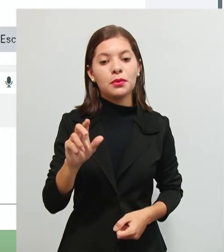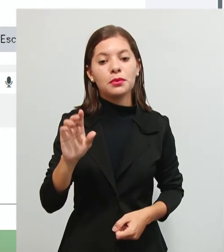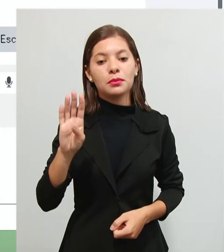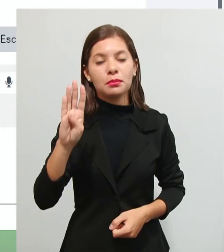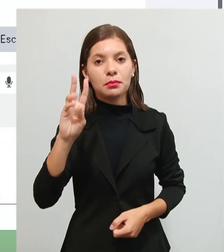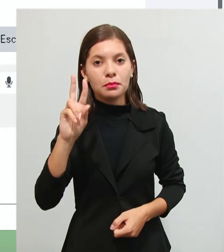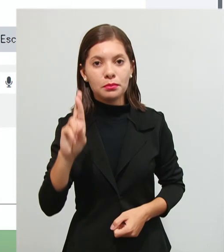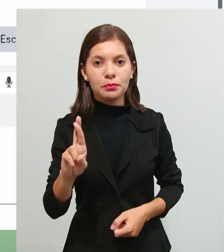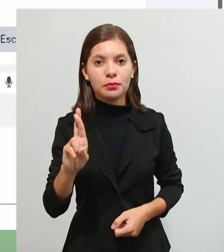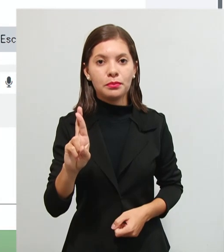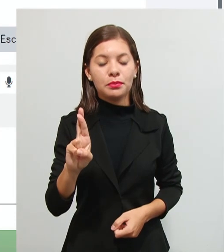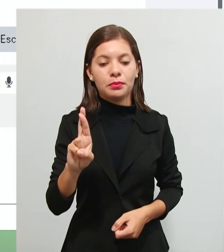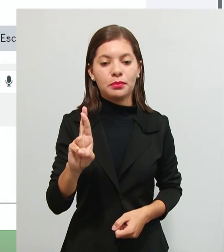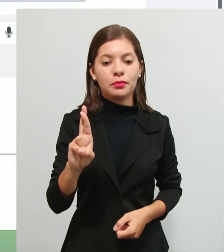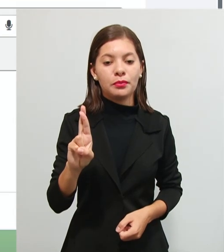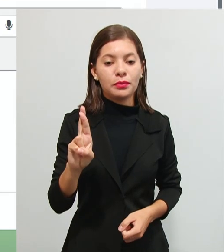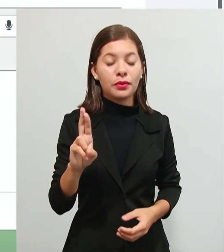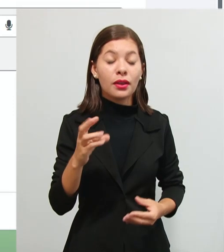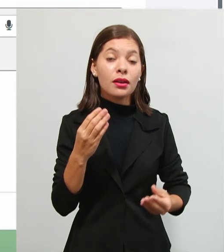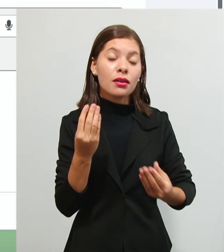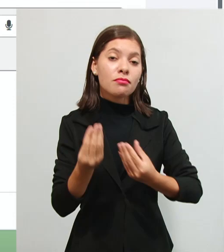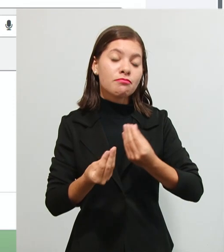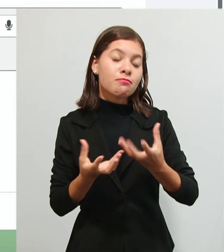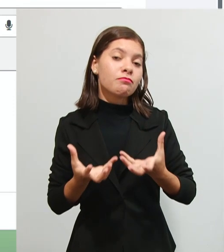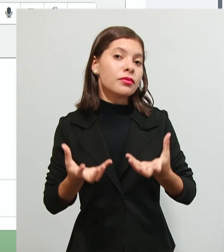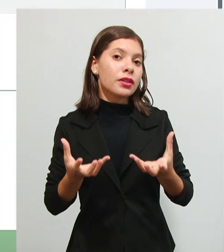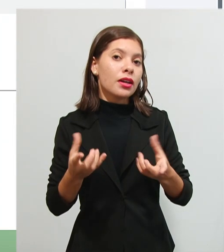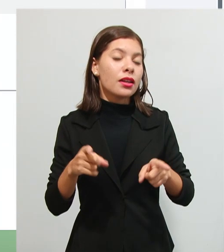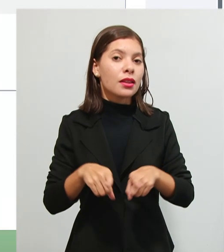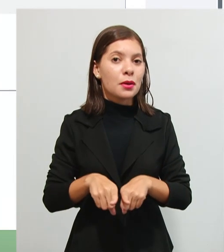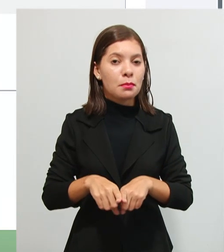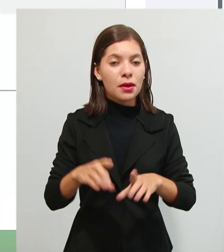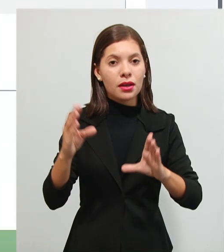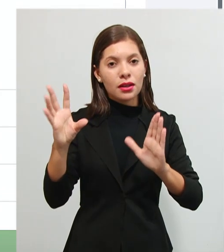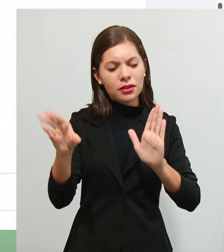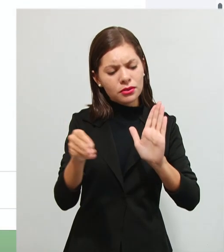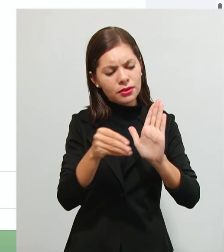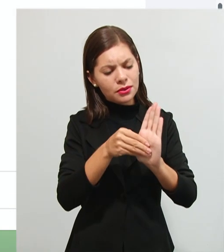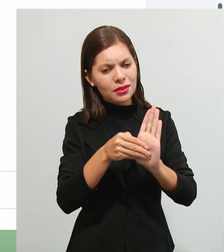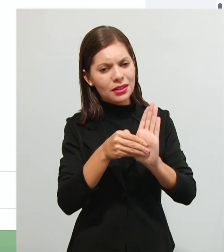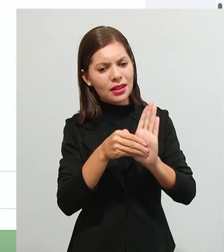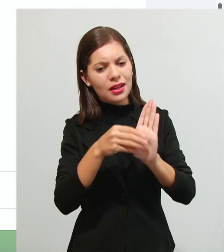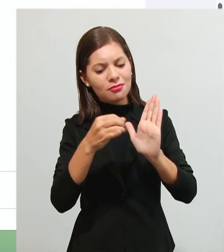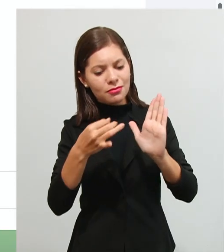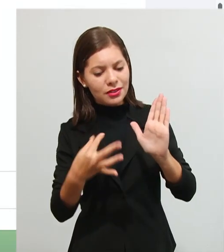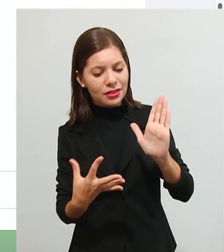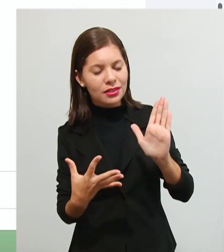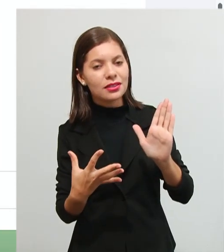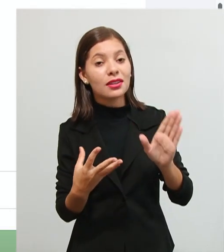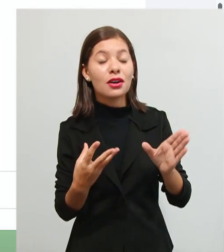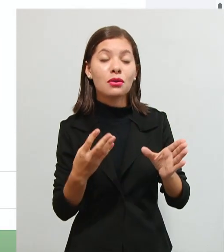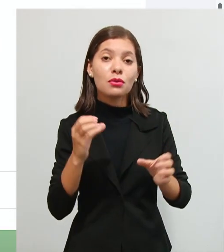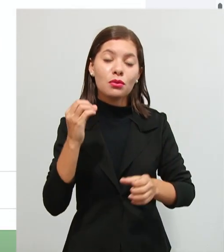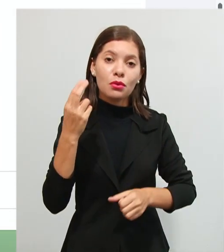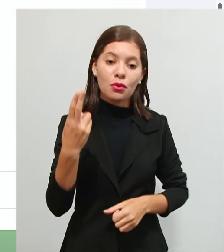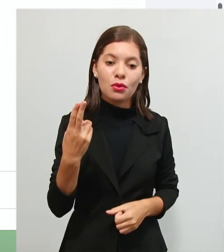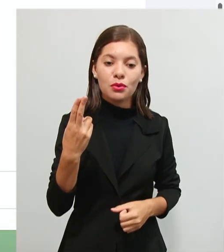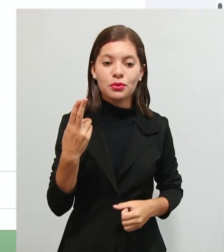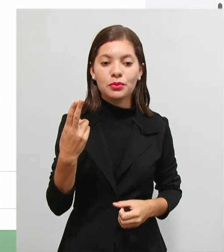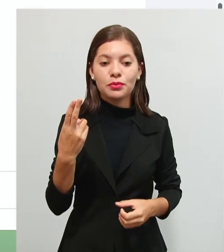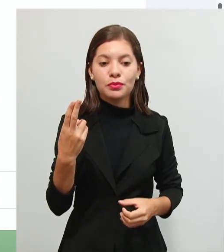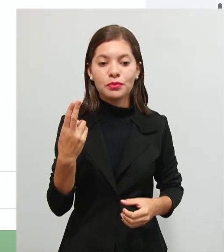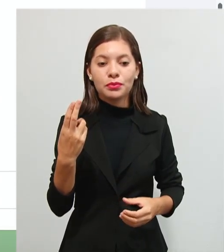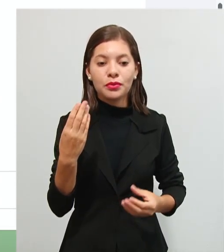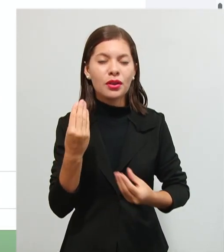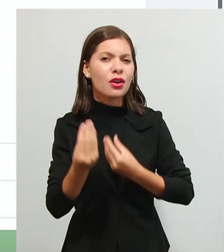ifro.edu.br. Caso eu queira, eu posso adicionar a descrição, se não, eu posso fazer alguns controles de